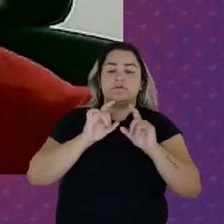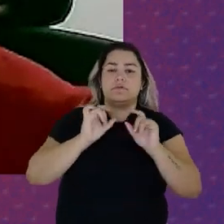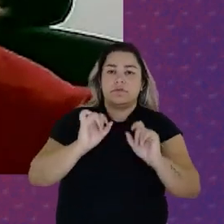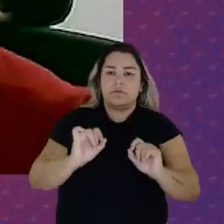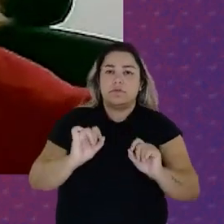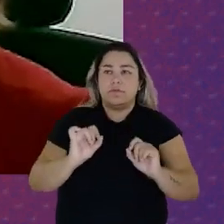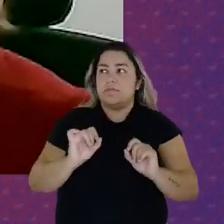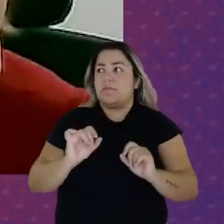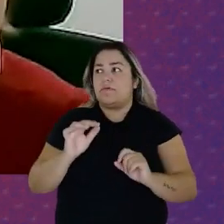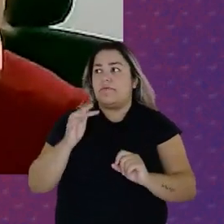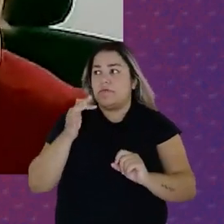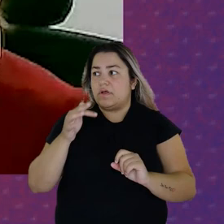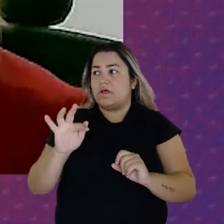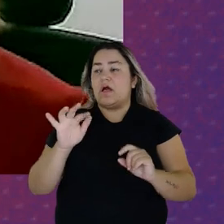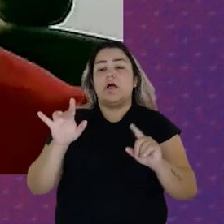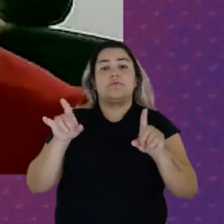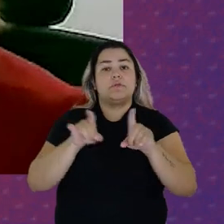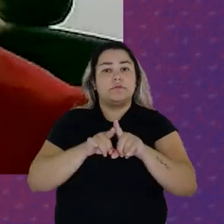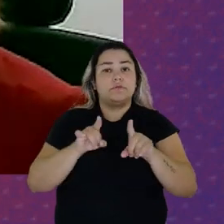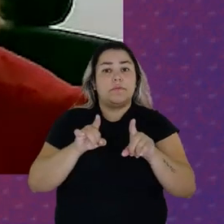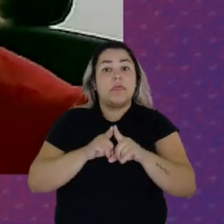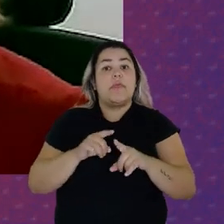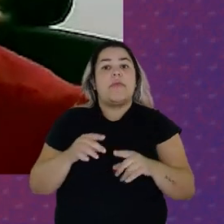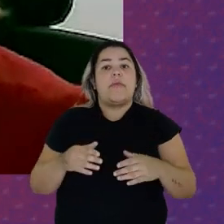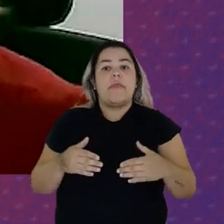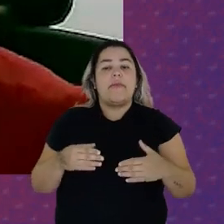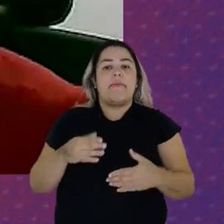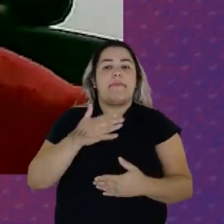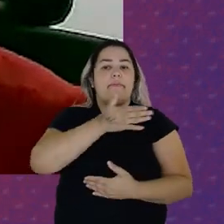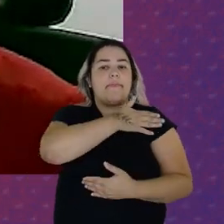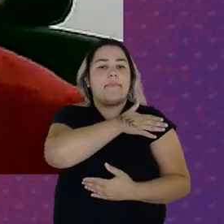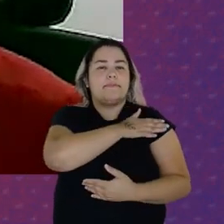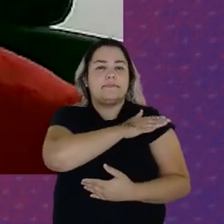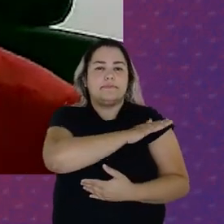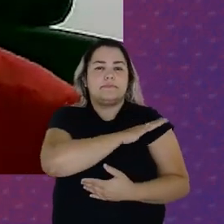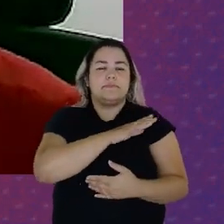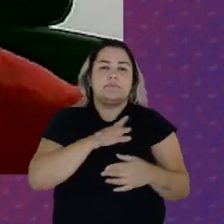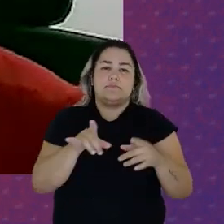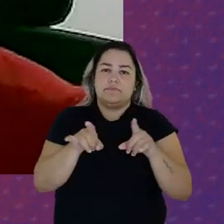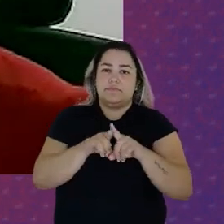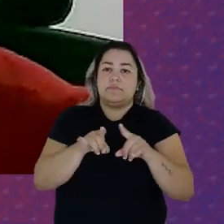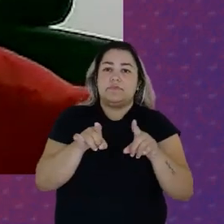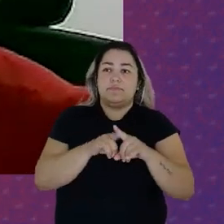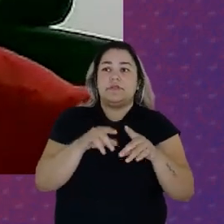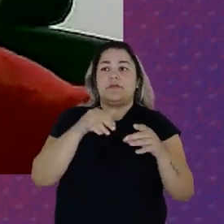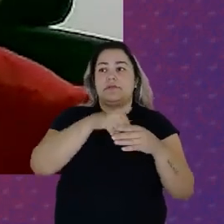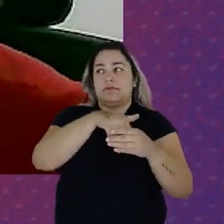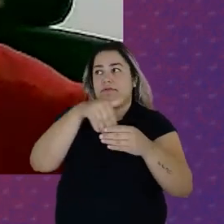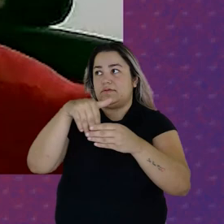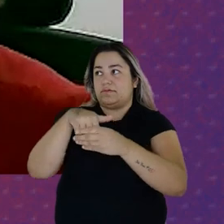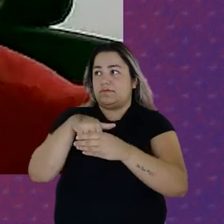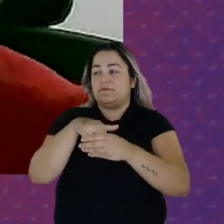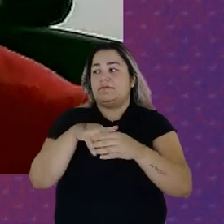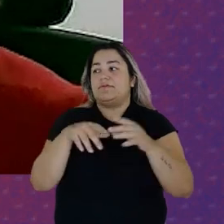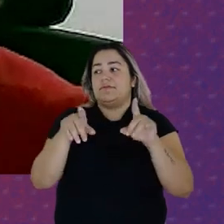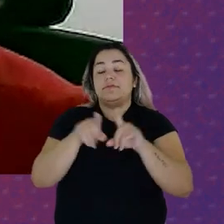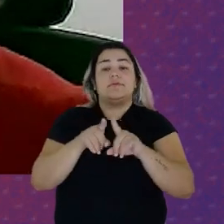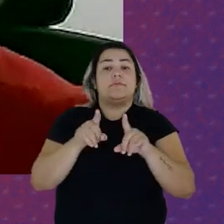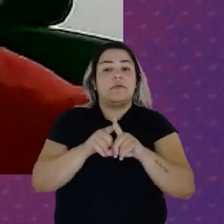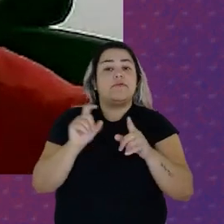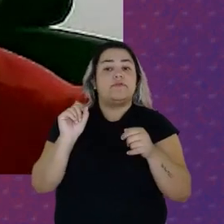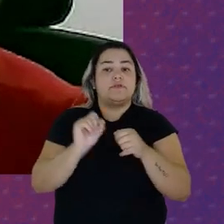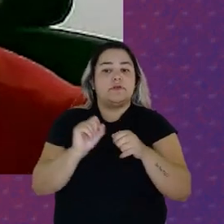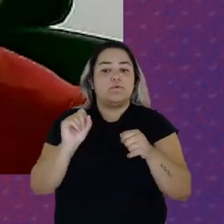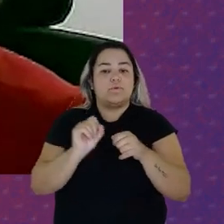federal, intervenção militar e anulação das eleições, fizeram um